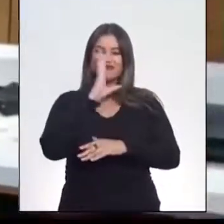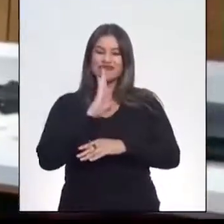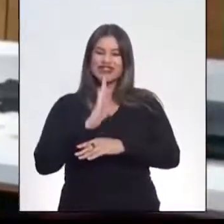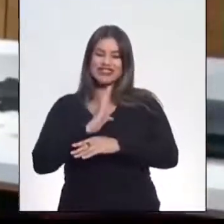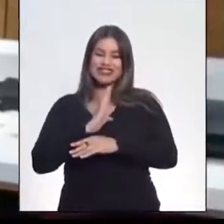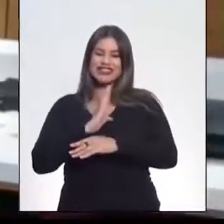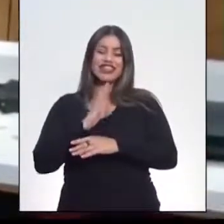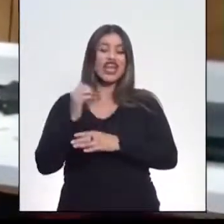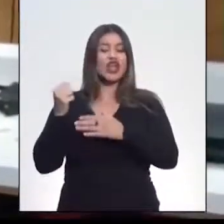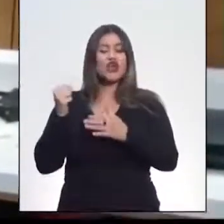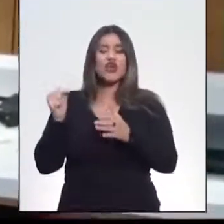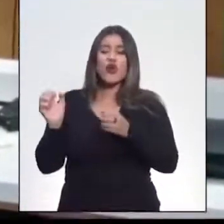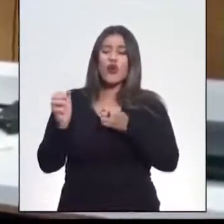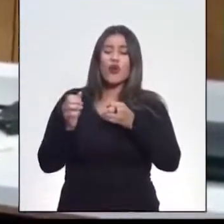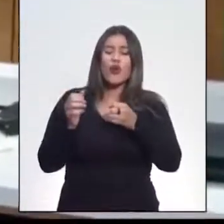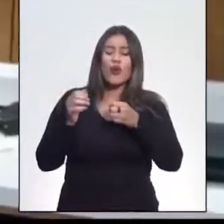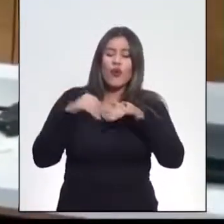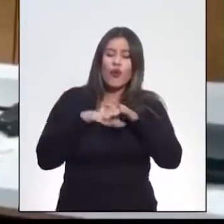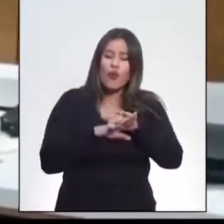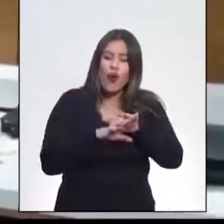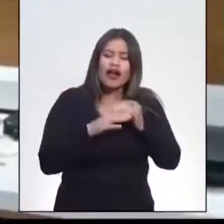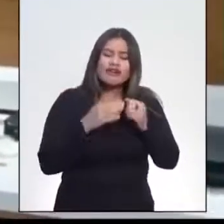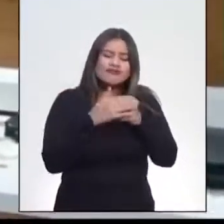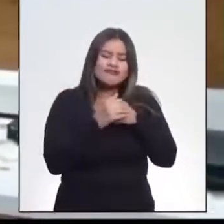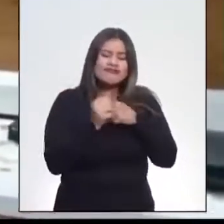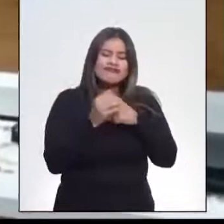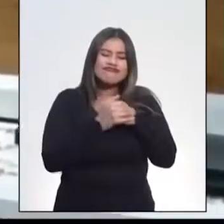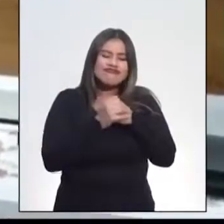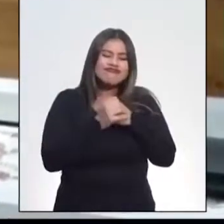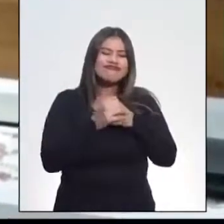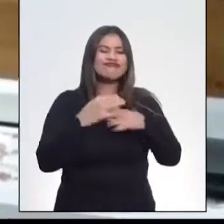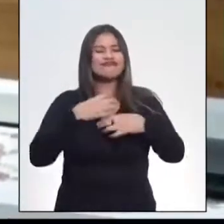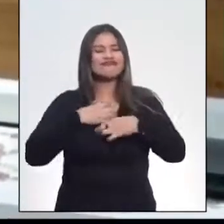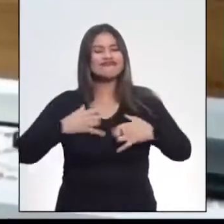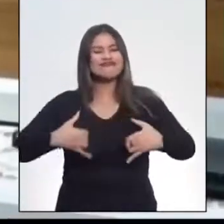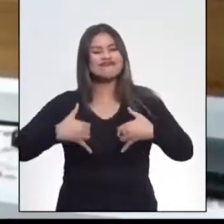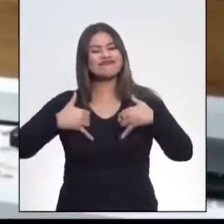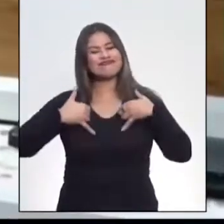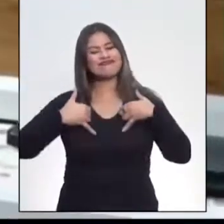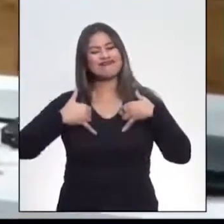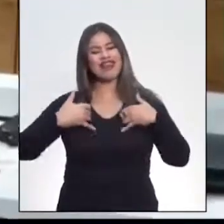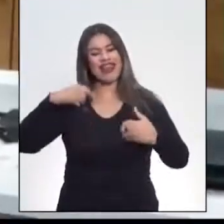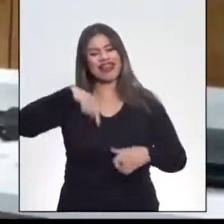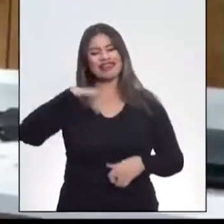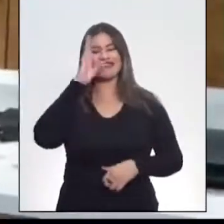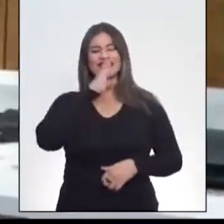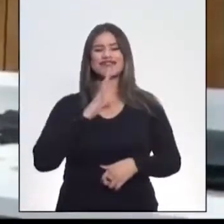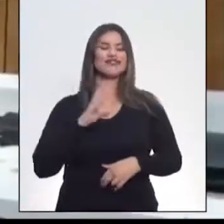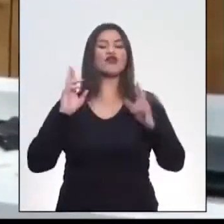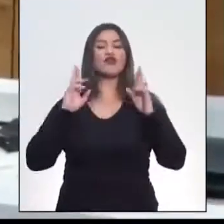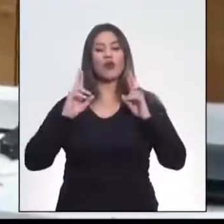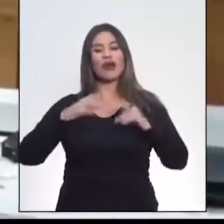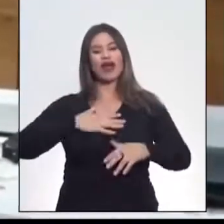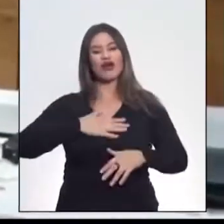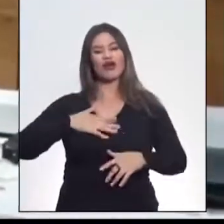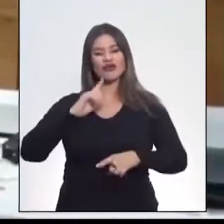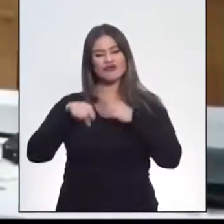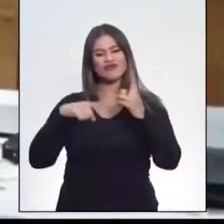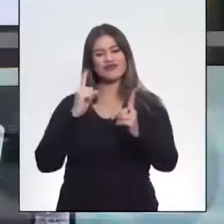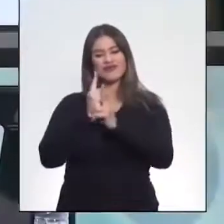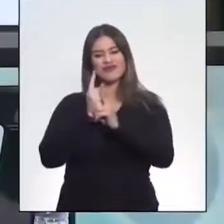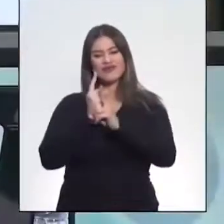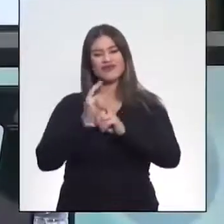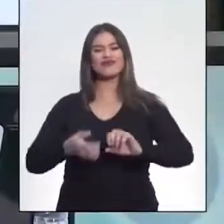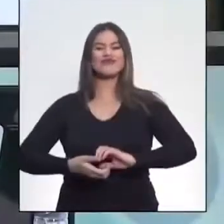e eu guardo ela com muito carinho e tem muito orgulho do meu país para você tenha gostado e até a